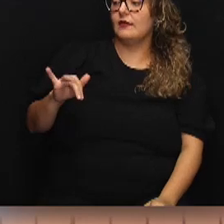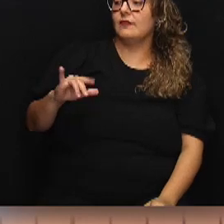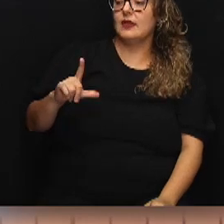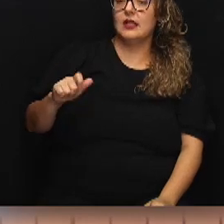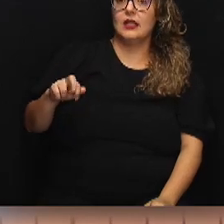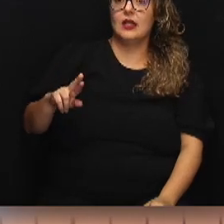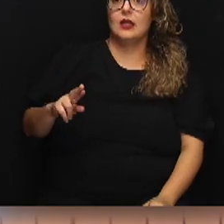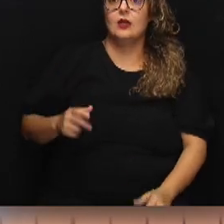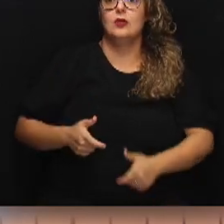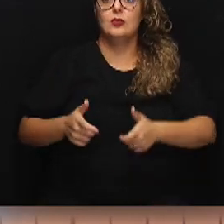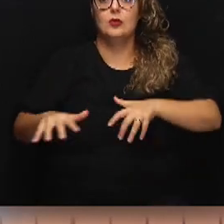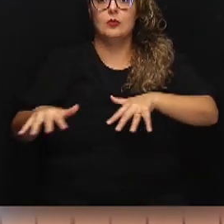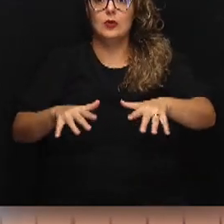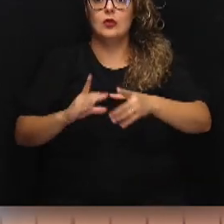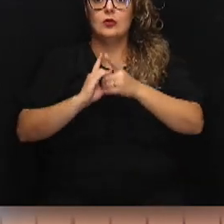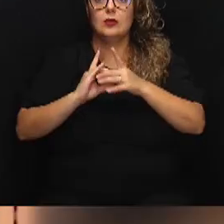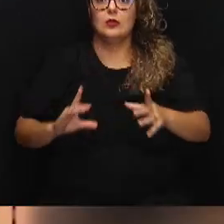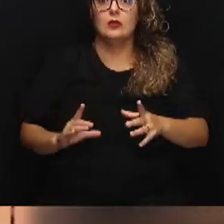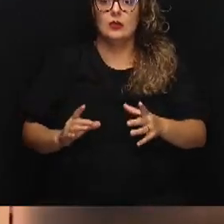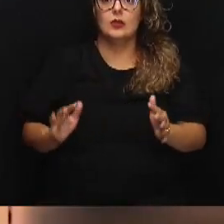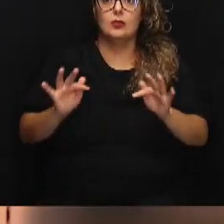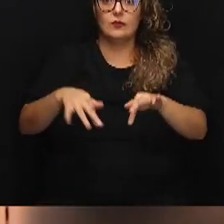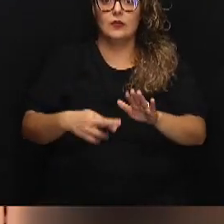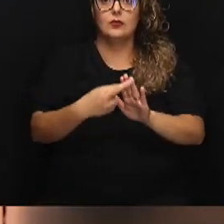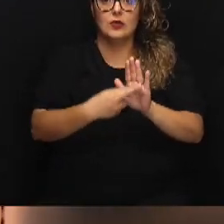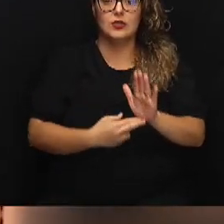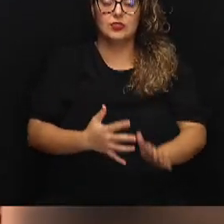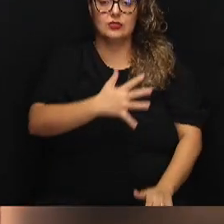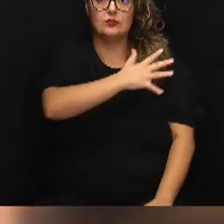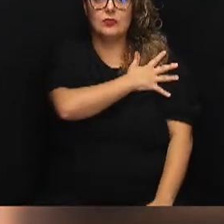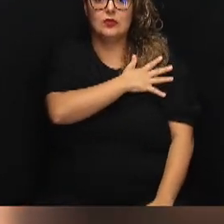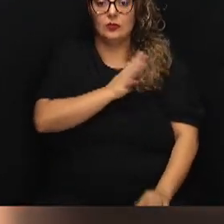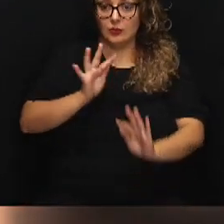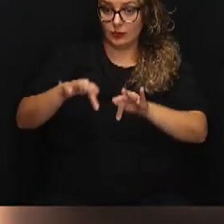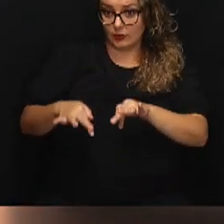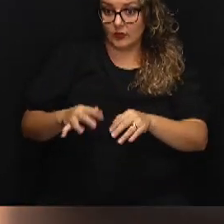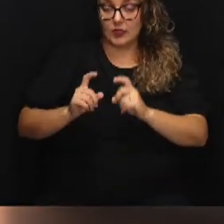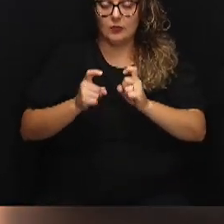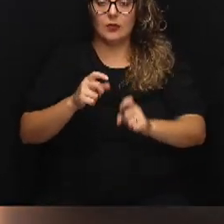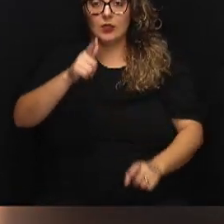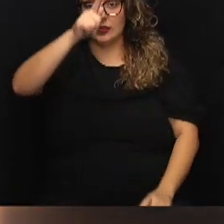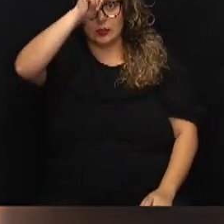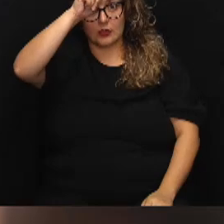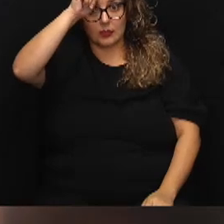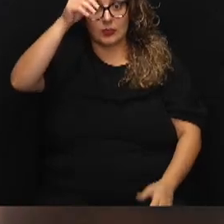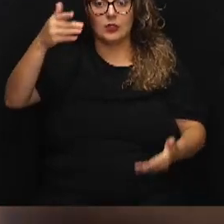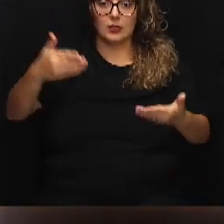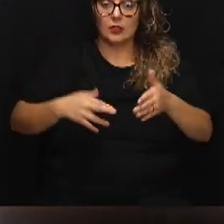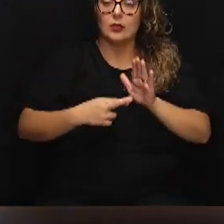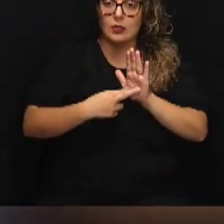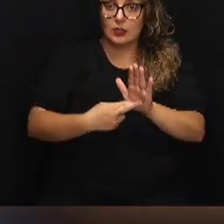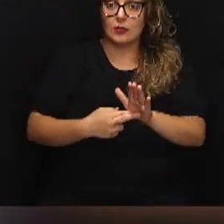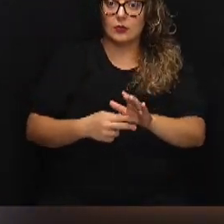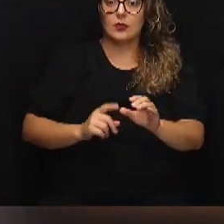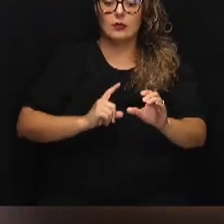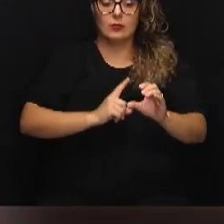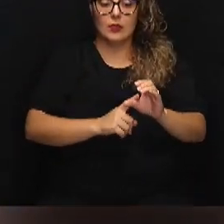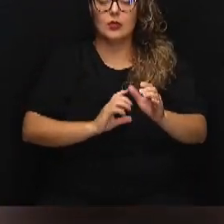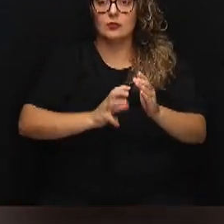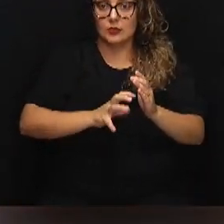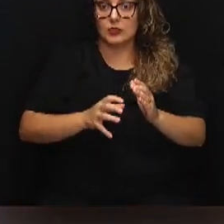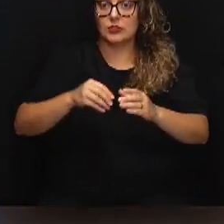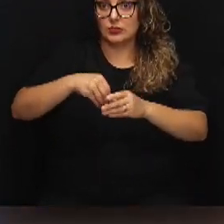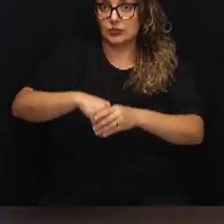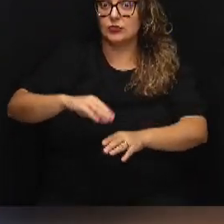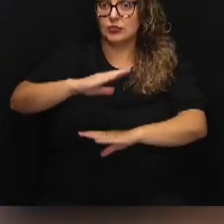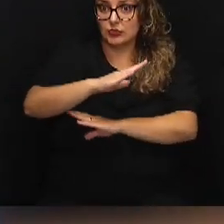pela democracia e o fim do regime militar. No final da reunião, Gustavo Peta, atual representante do PCdoB no Legislativo Campineiro,